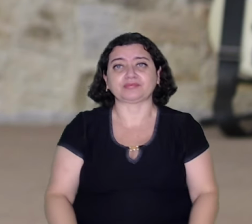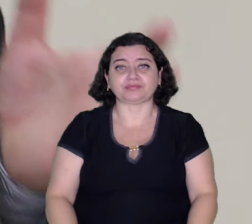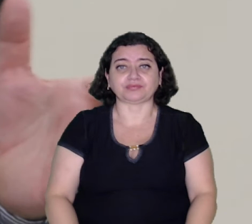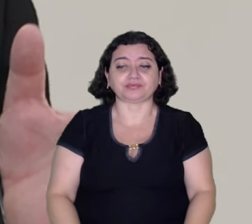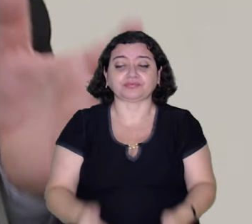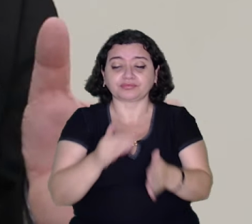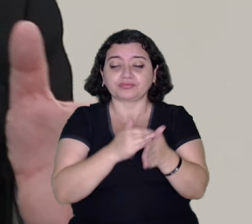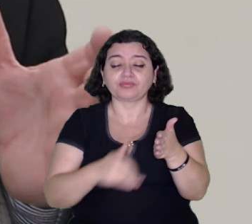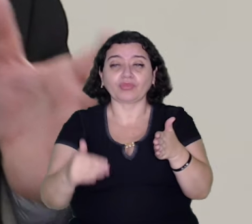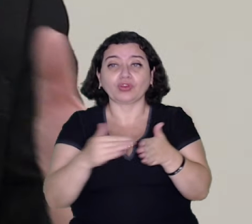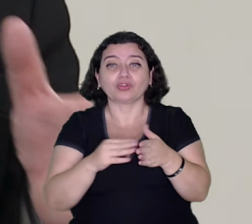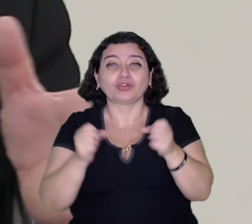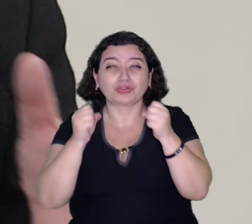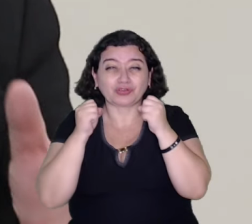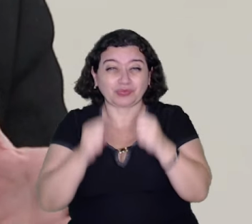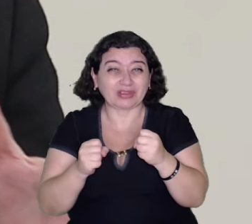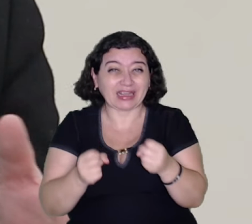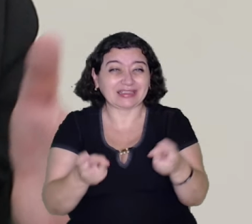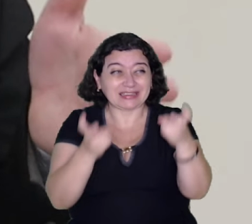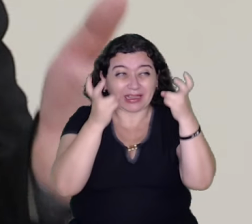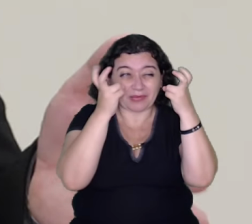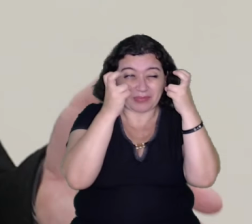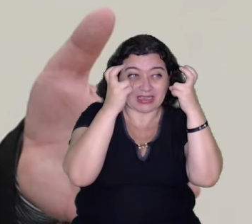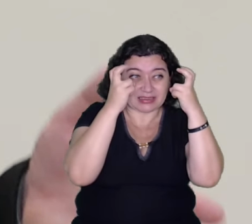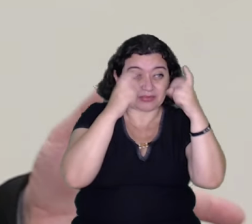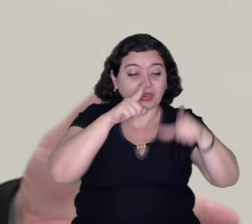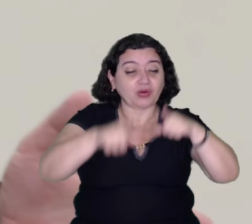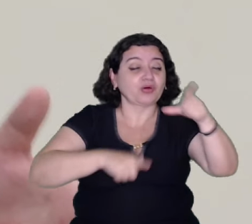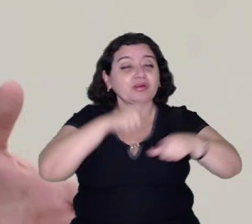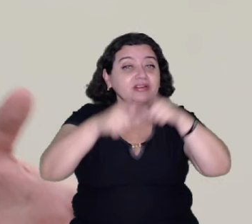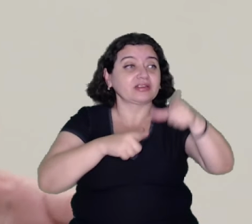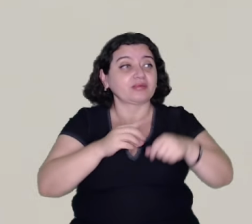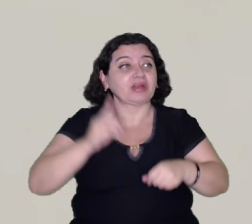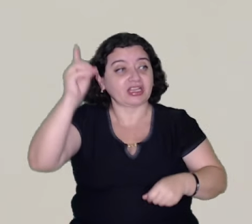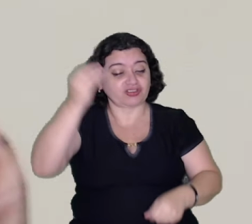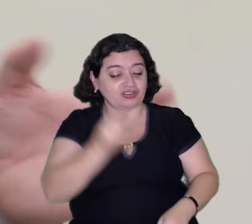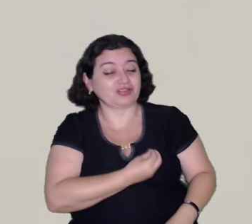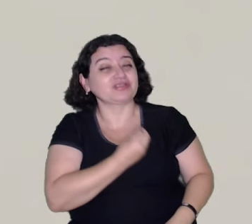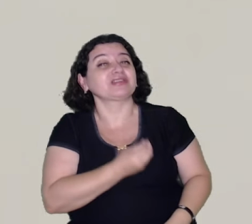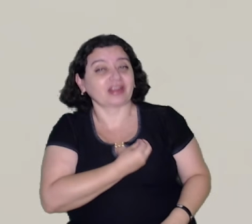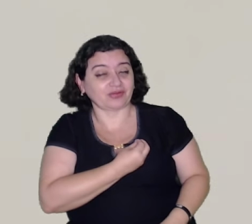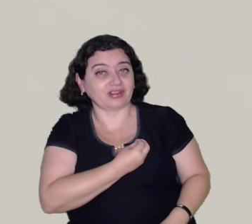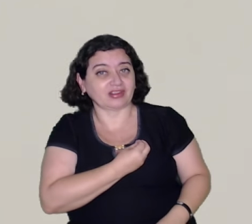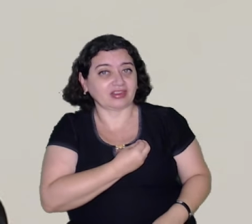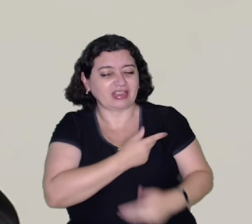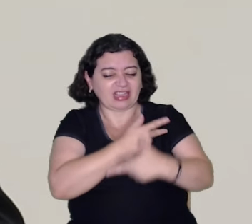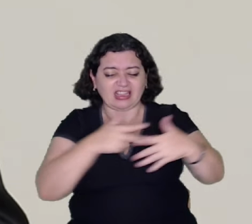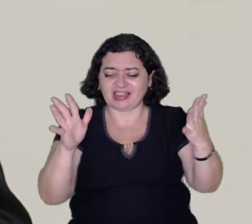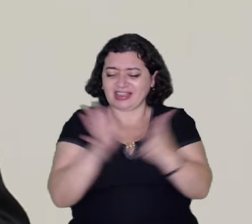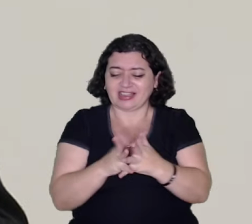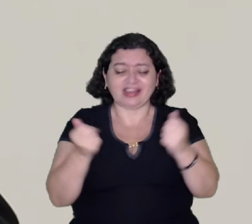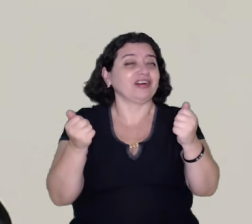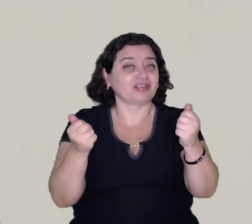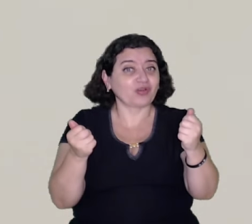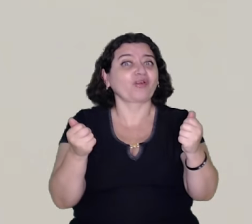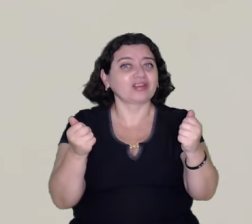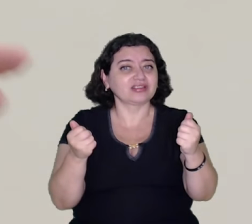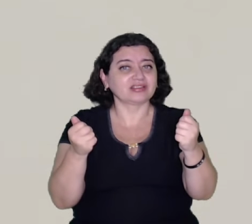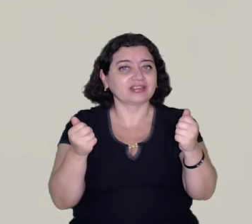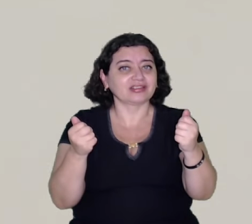que todos pudessem também perceber o agir de Deus na vida dele, aquela coisa maravilhosa,